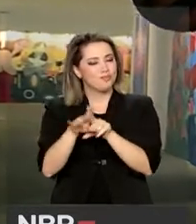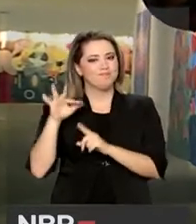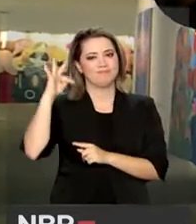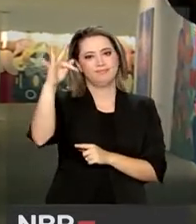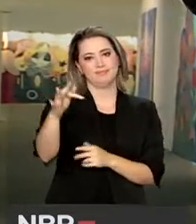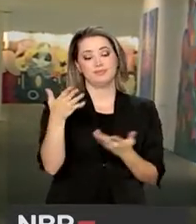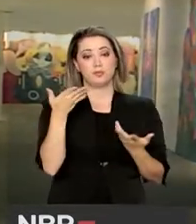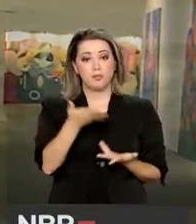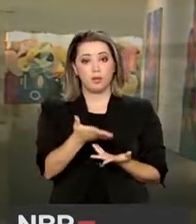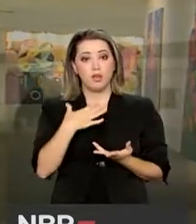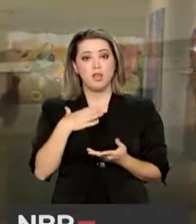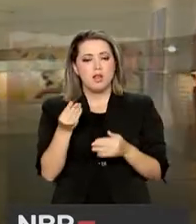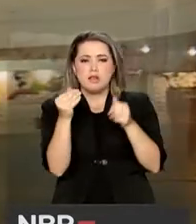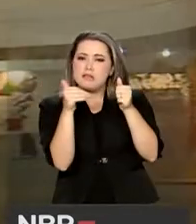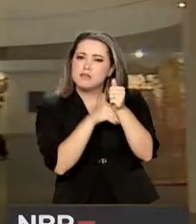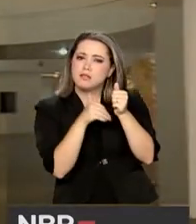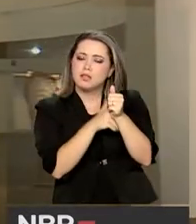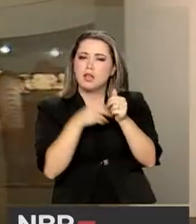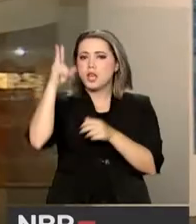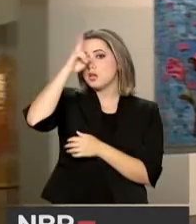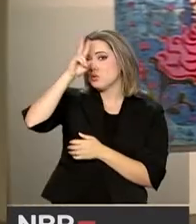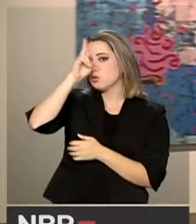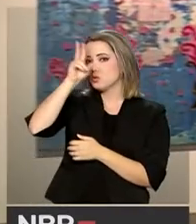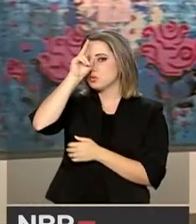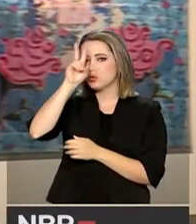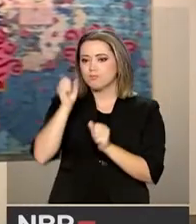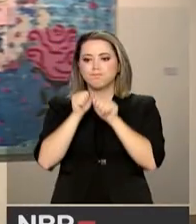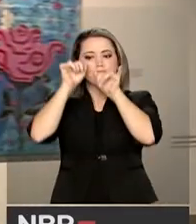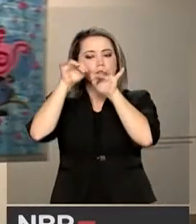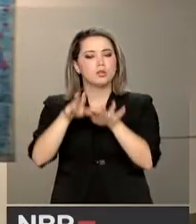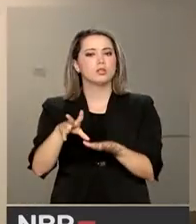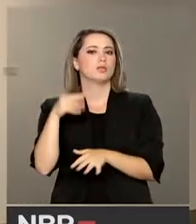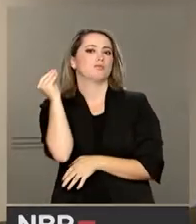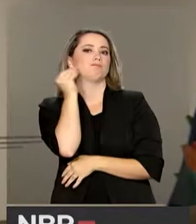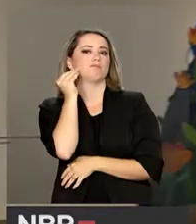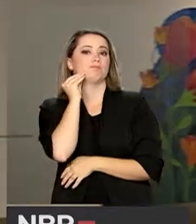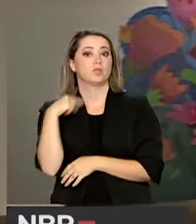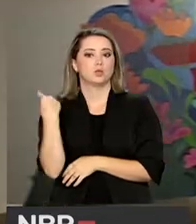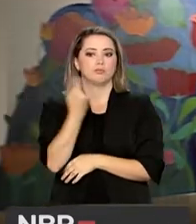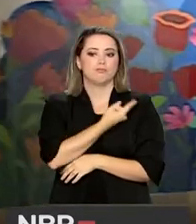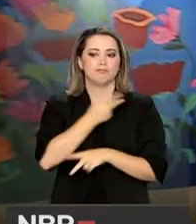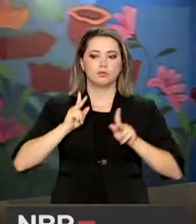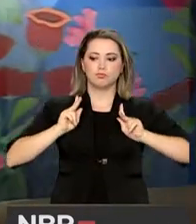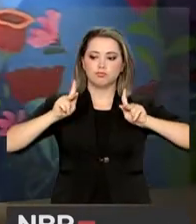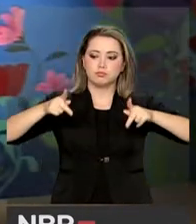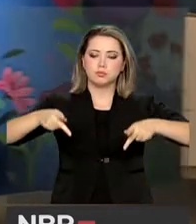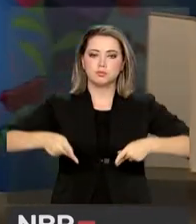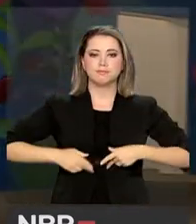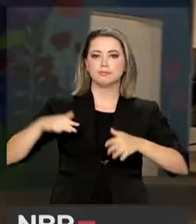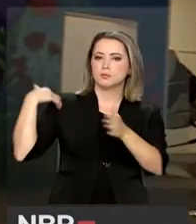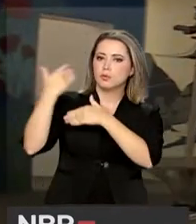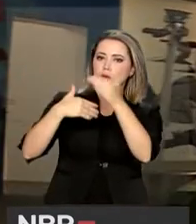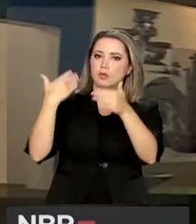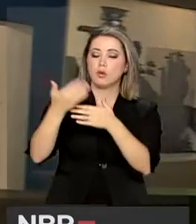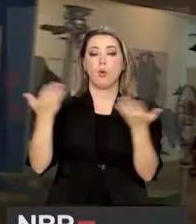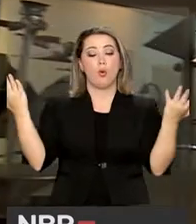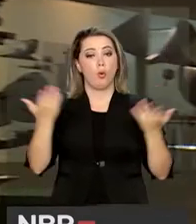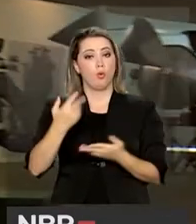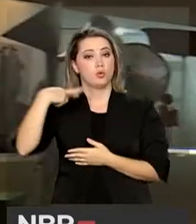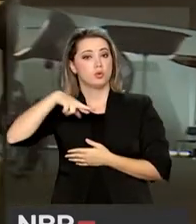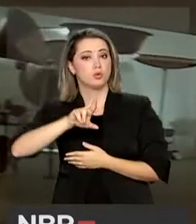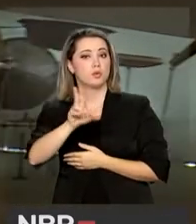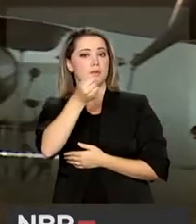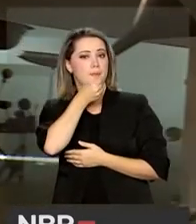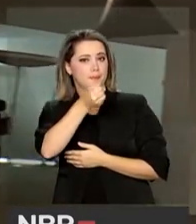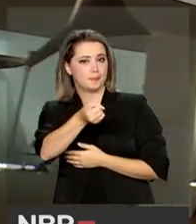amanhã. Eles guardam histórias que transbordam as experiências da humanidade ao longo dos tempos. O NBR Entrevista de hoje